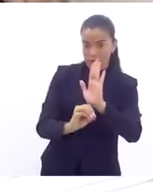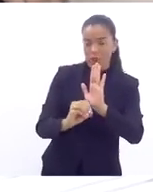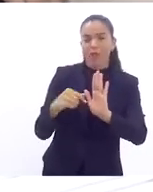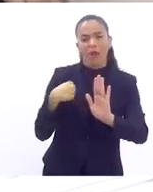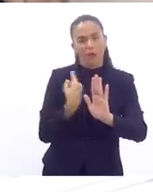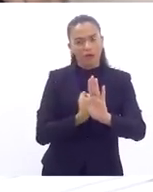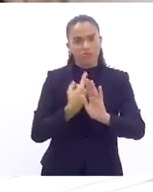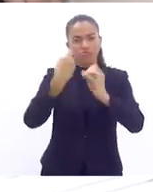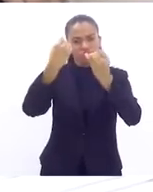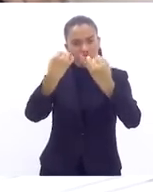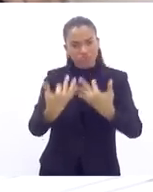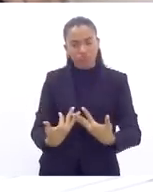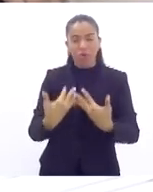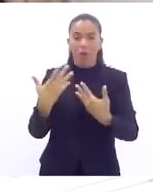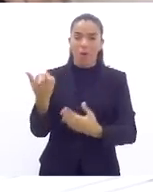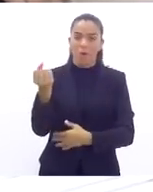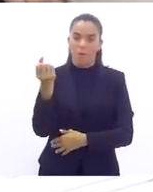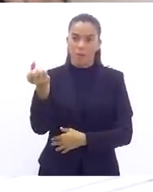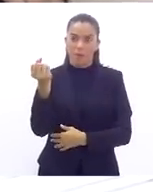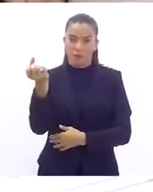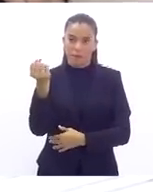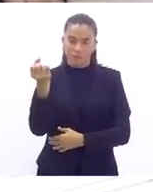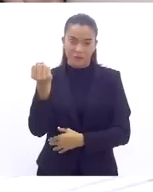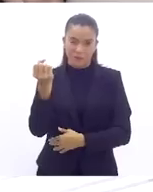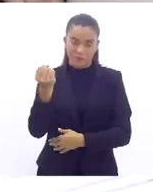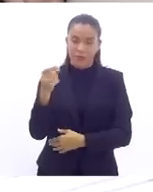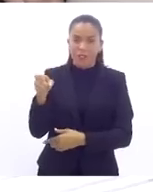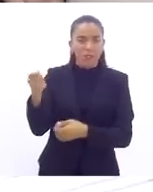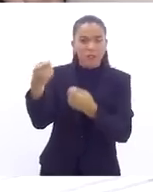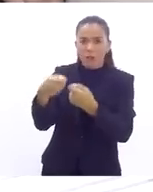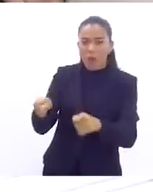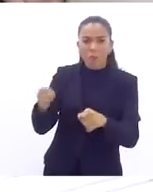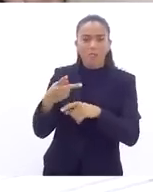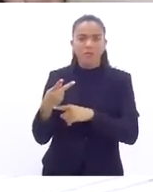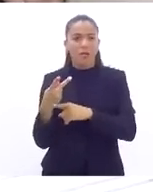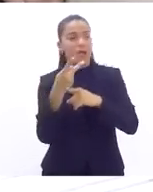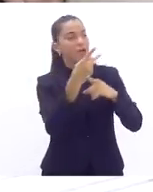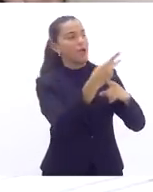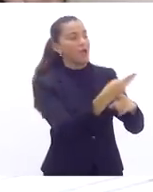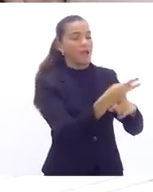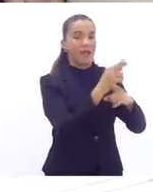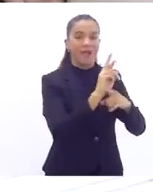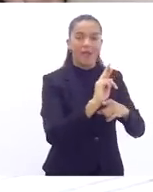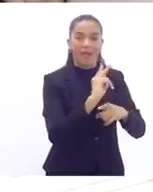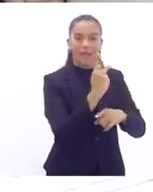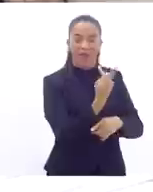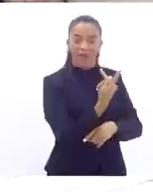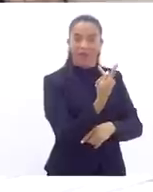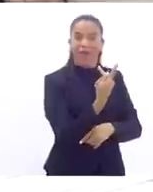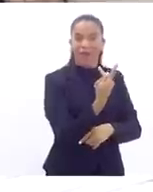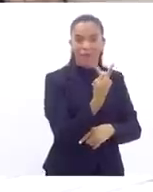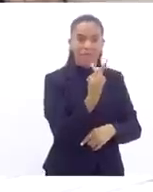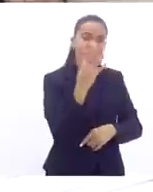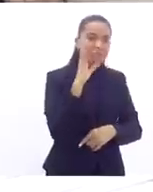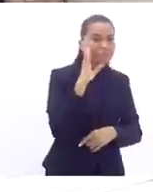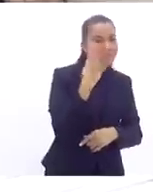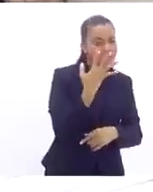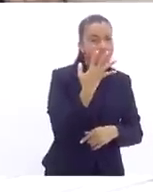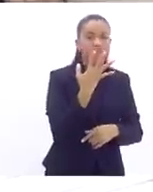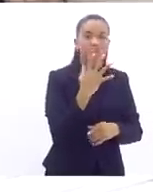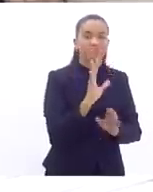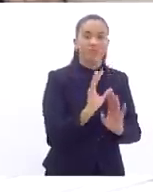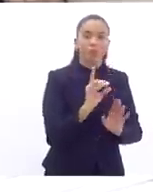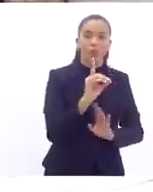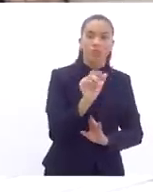esclarece ao pensionista que ele não precisa se dirigir ao seu RH para que façamos Zap e